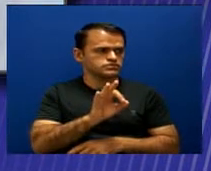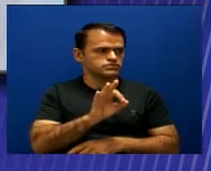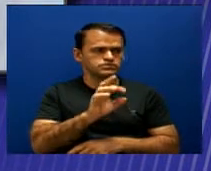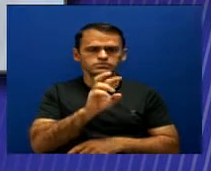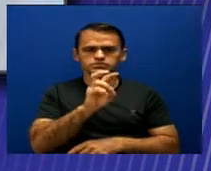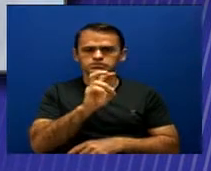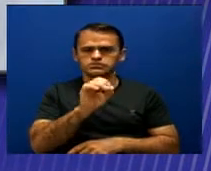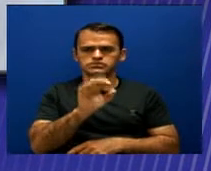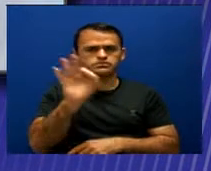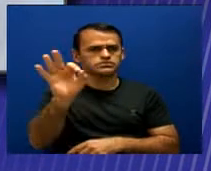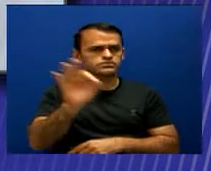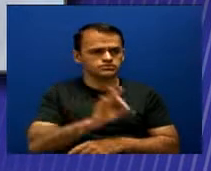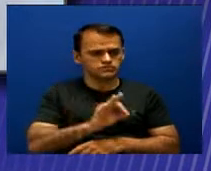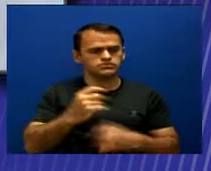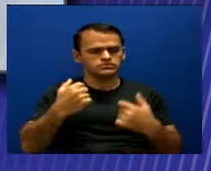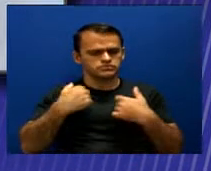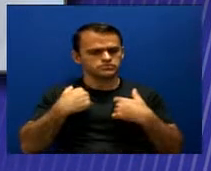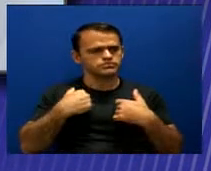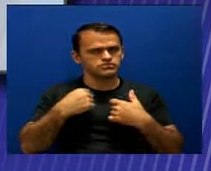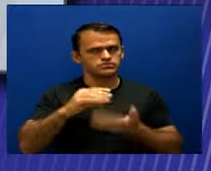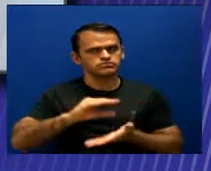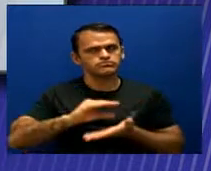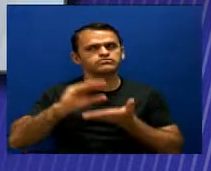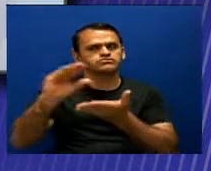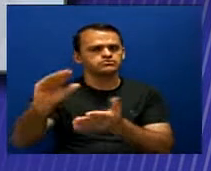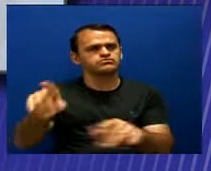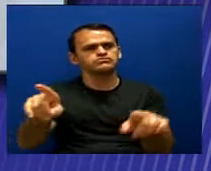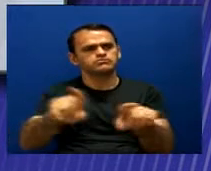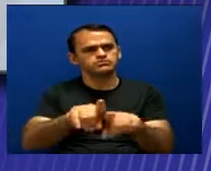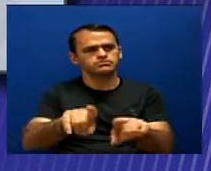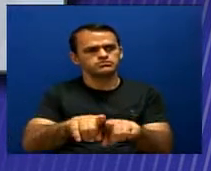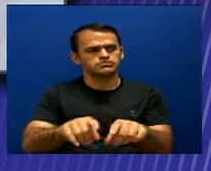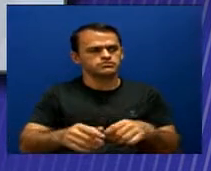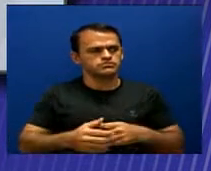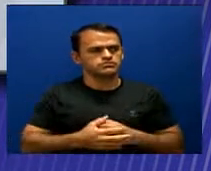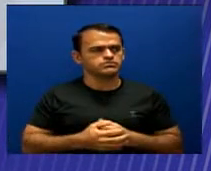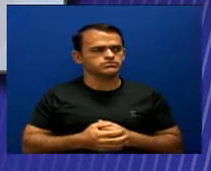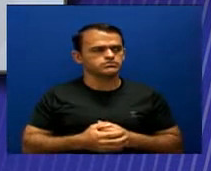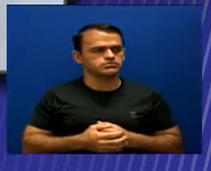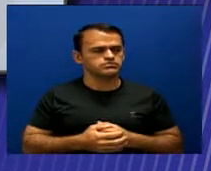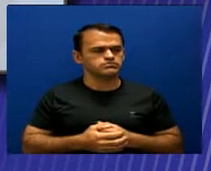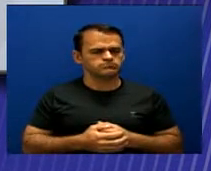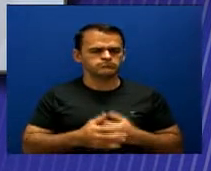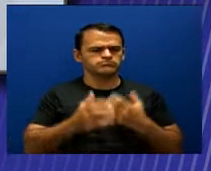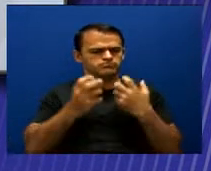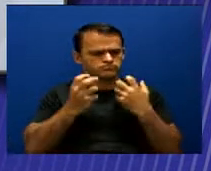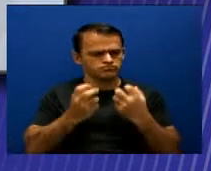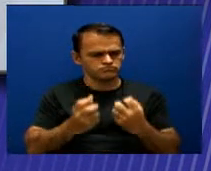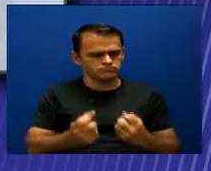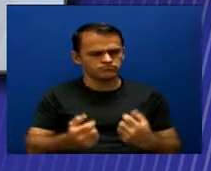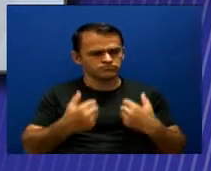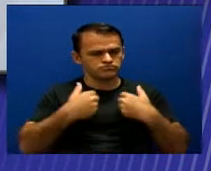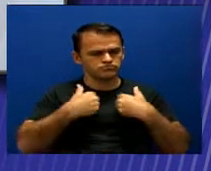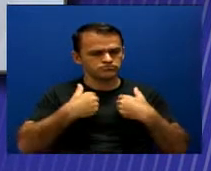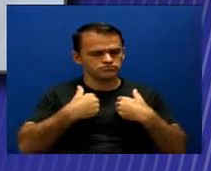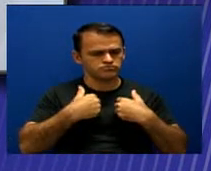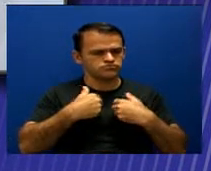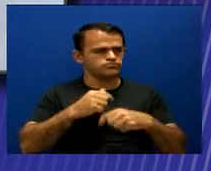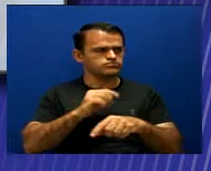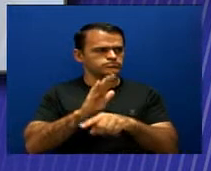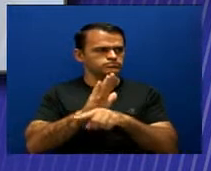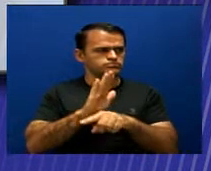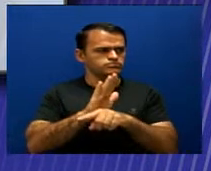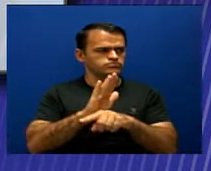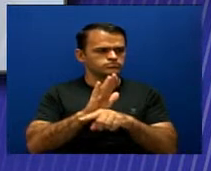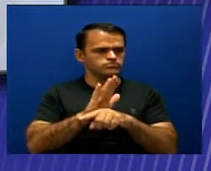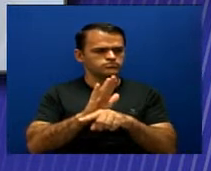da emenda impositiva, este vereador vai passar também. Obrigado. E conte com este vereador, conte mesmo com este vereador.